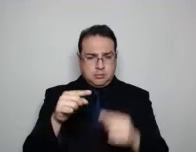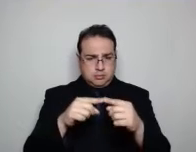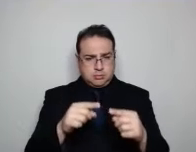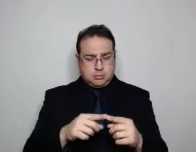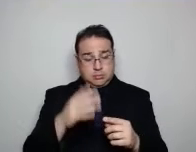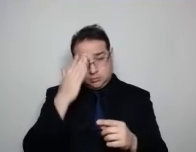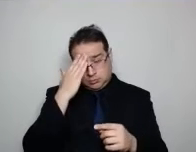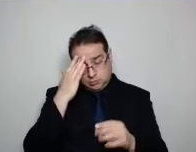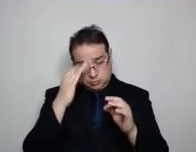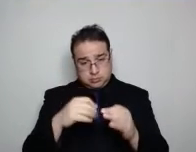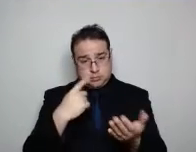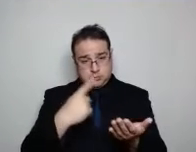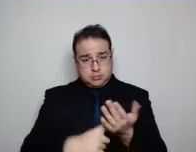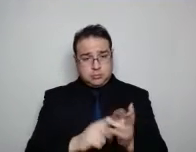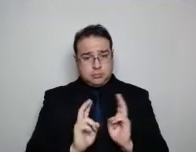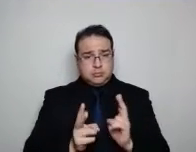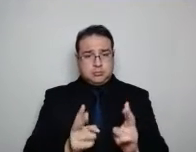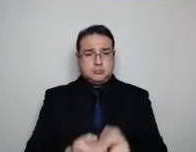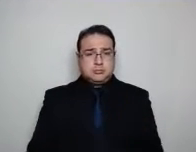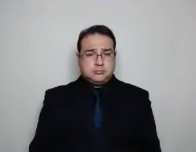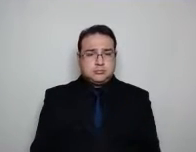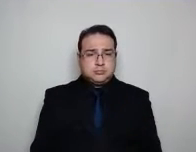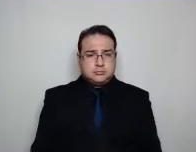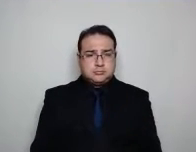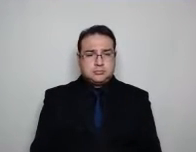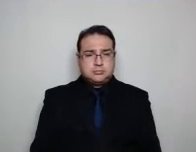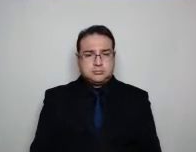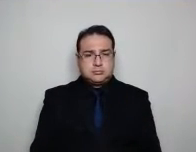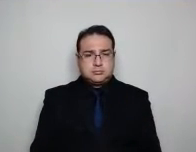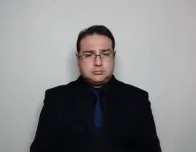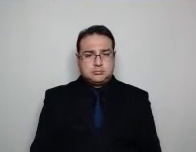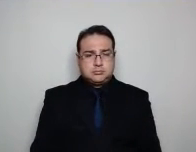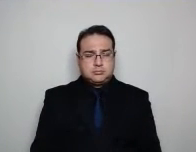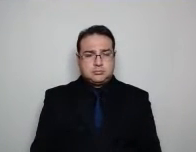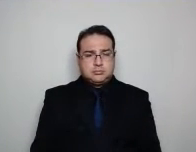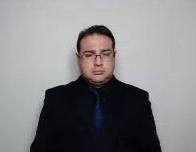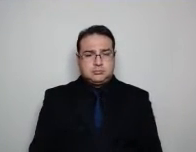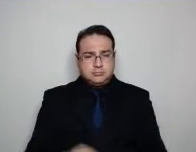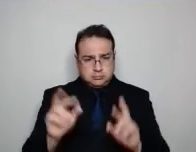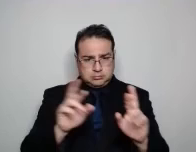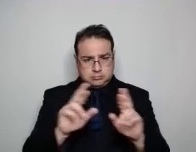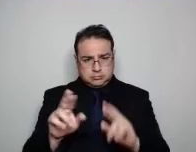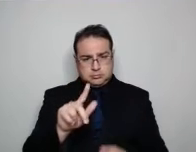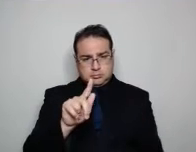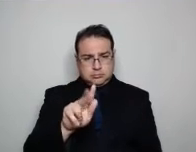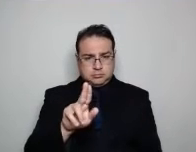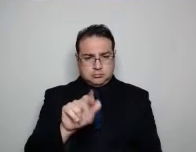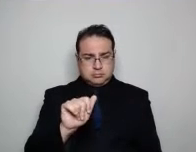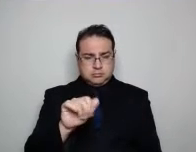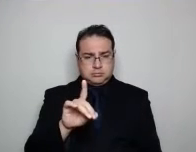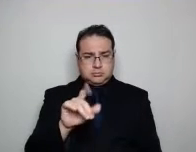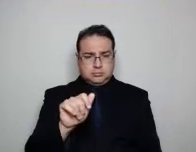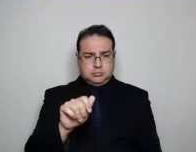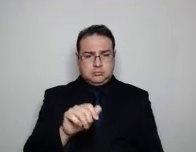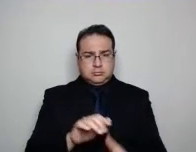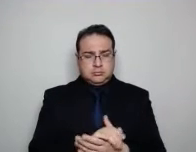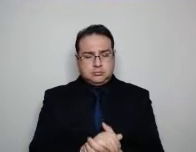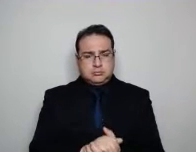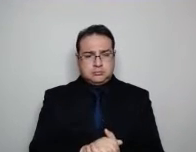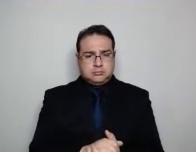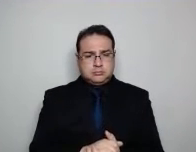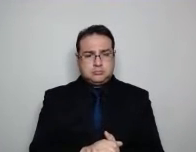deve ser mantida. Com relação à guarda, fez a guarda publicada, ela